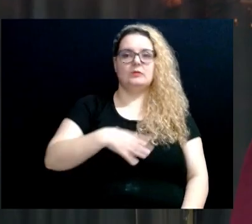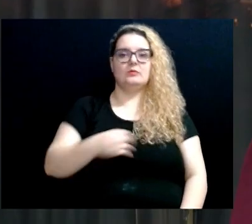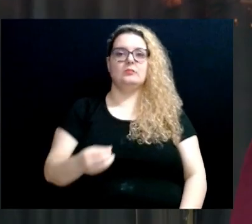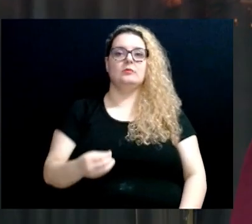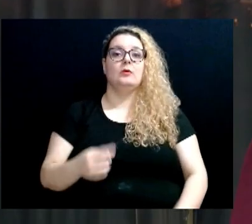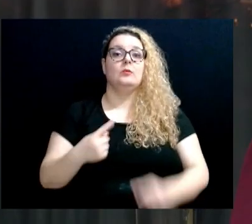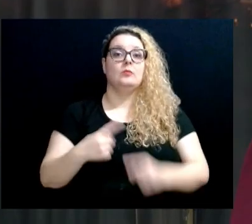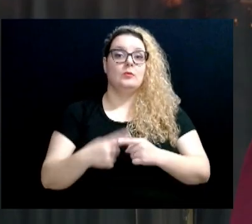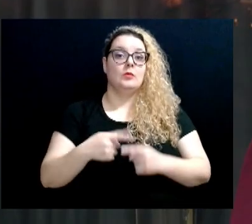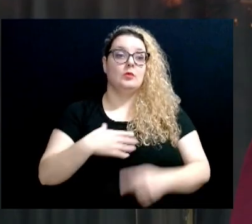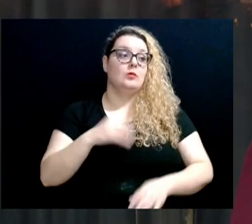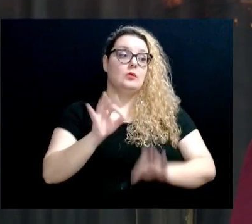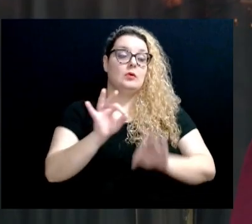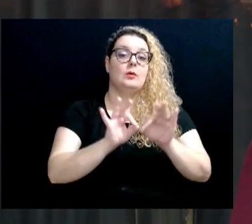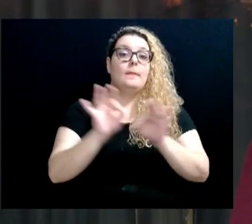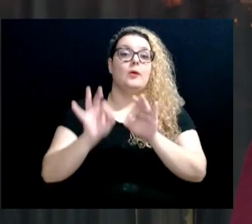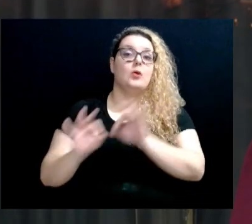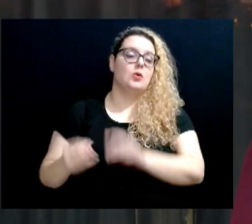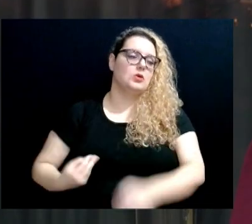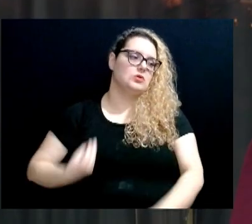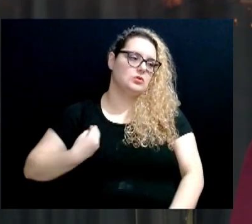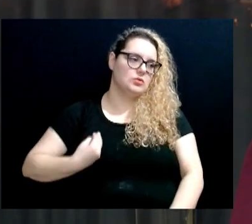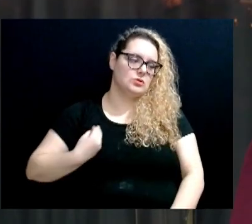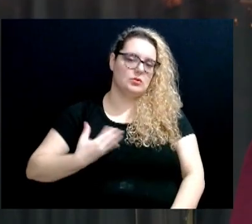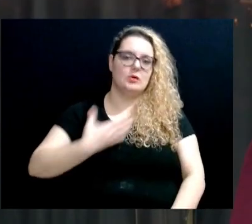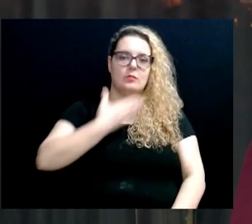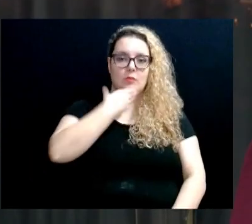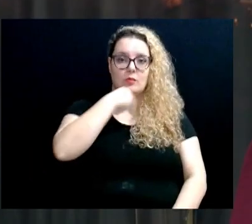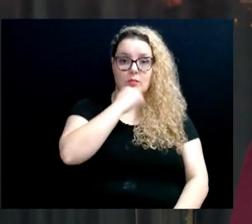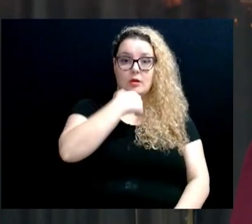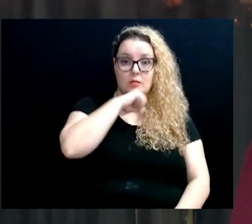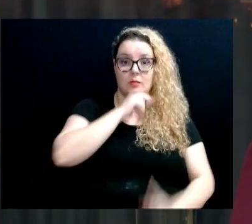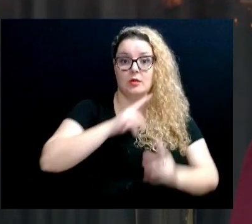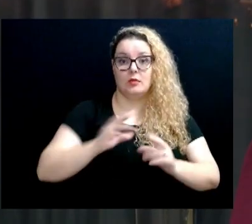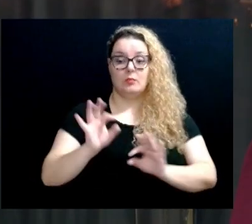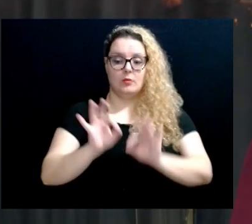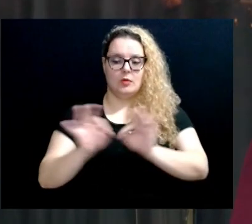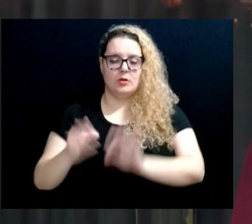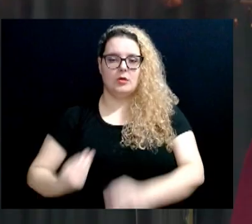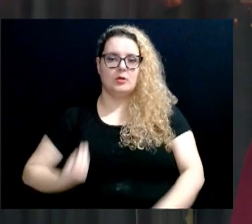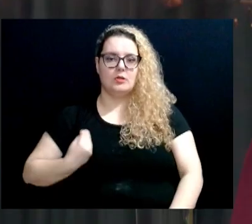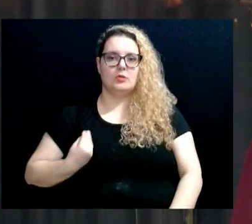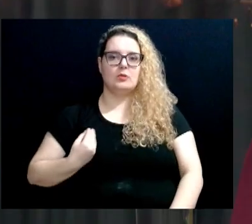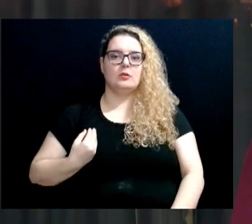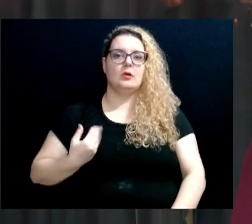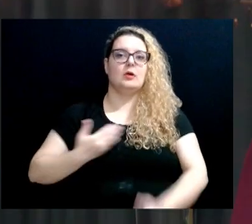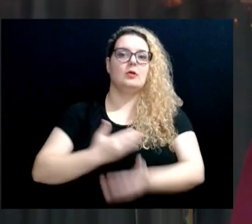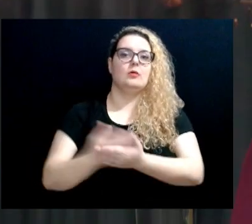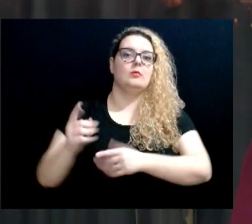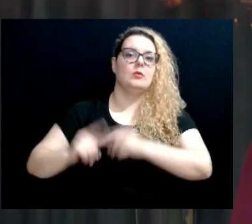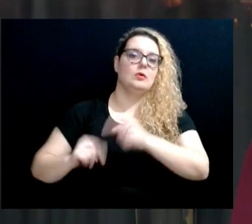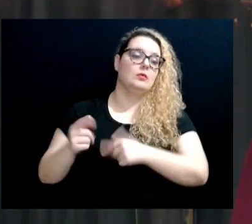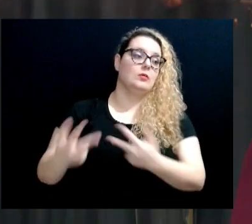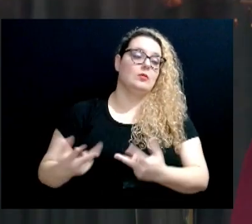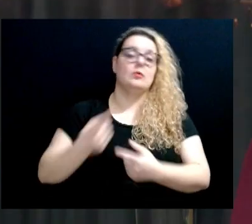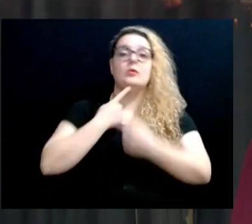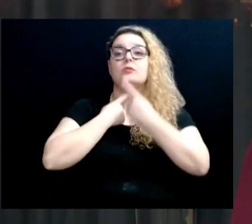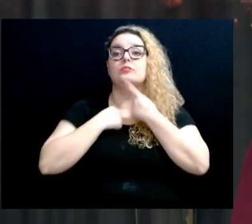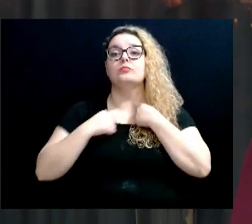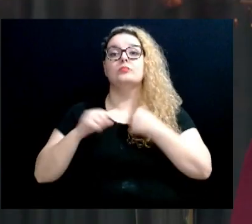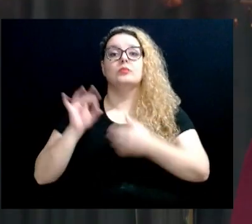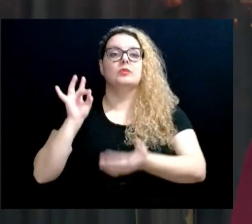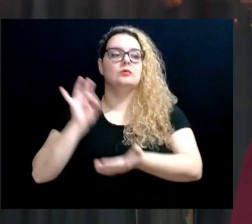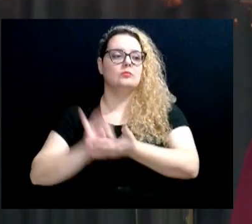pais, né? E como projeto de vida, esse filho passa a ser um objeto de desejo e de realização desses próprios